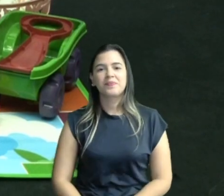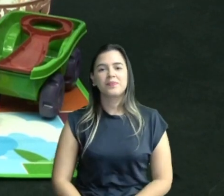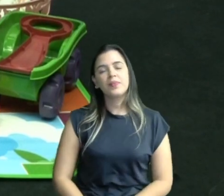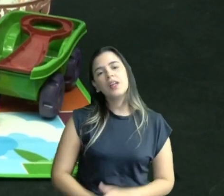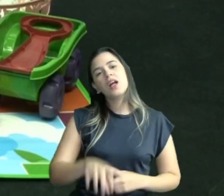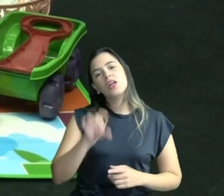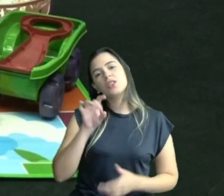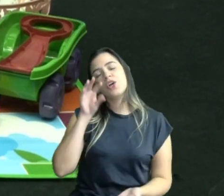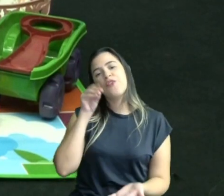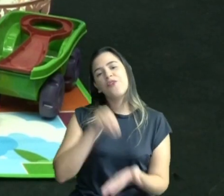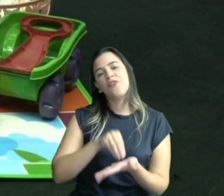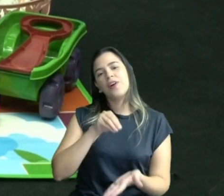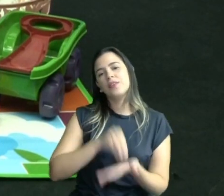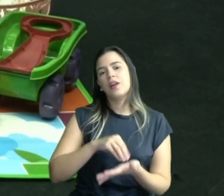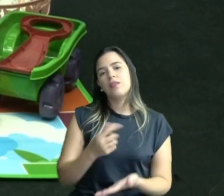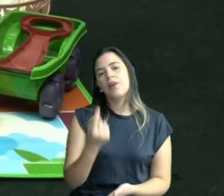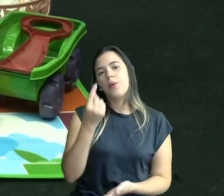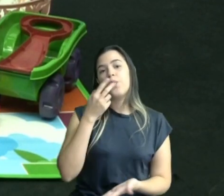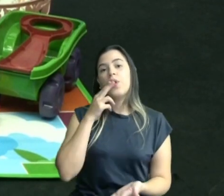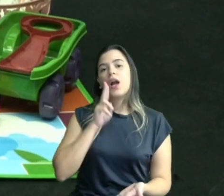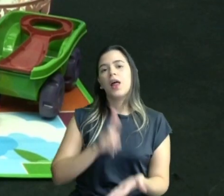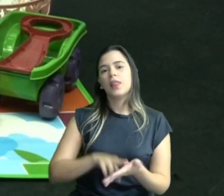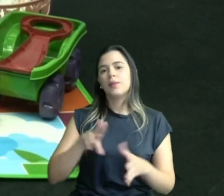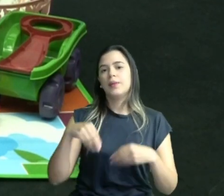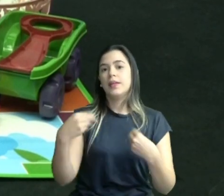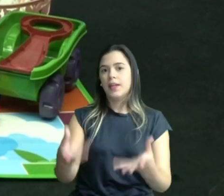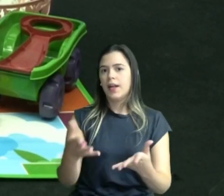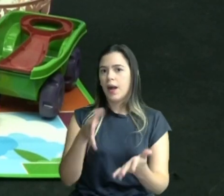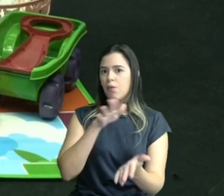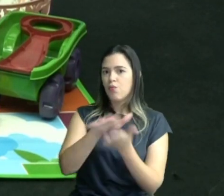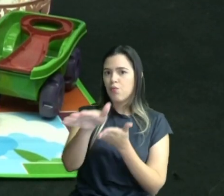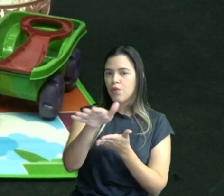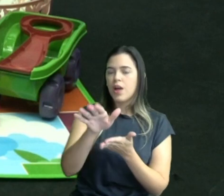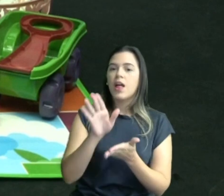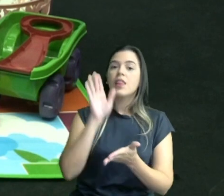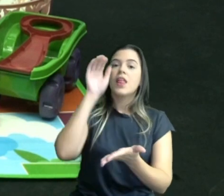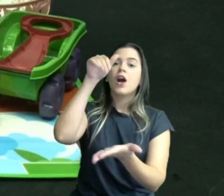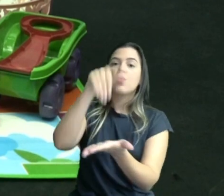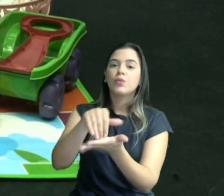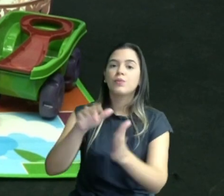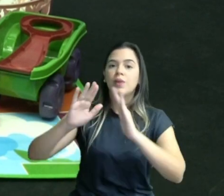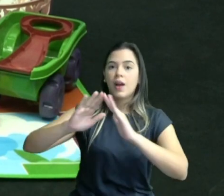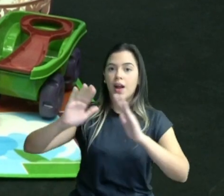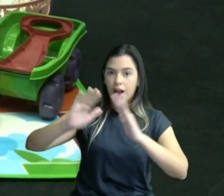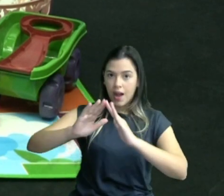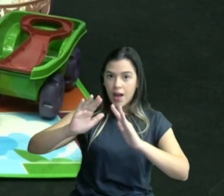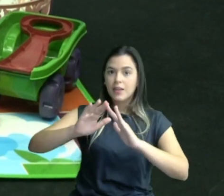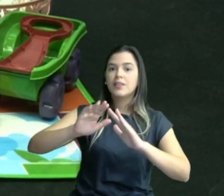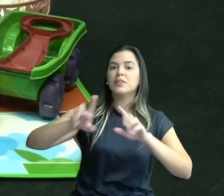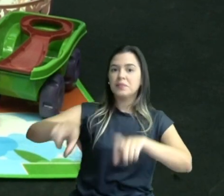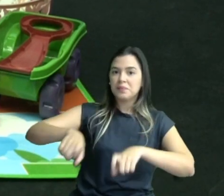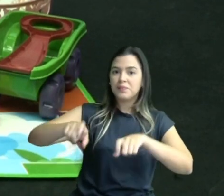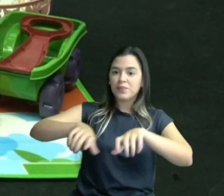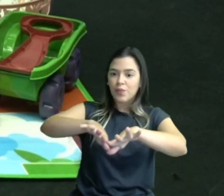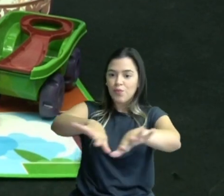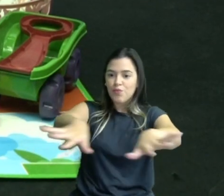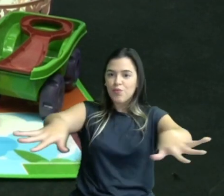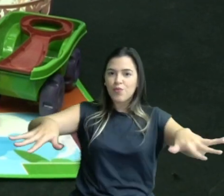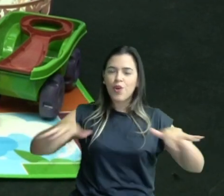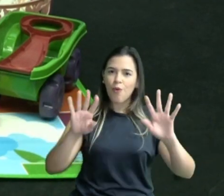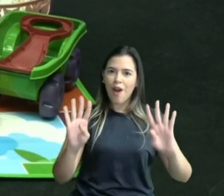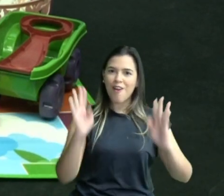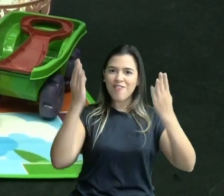é só faltava uma carta para o carteiro entregar na última casa da Aldeia onde uma festa animada